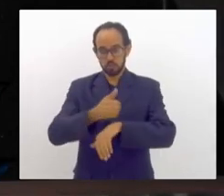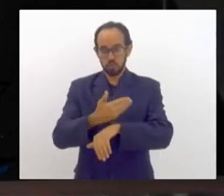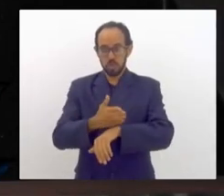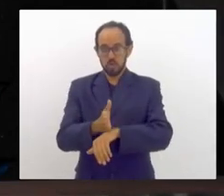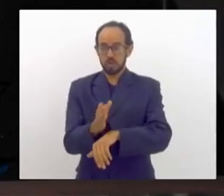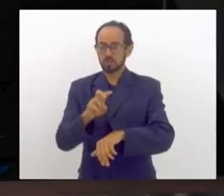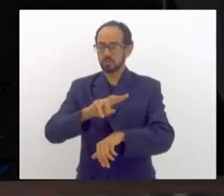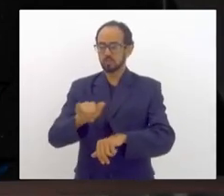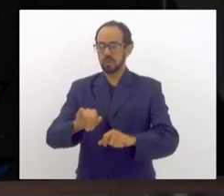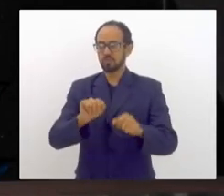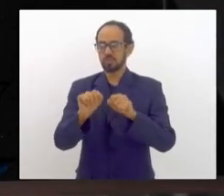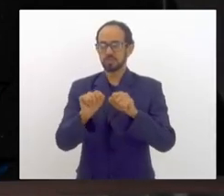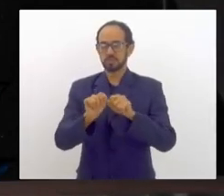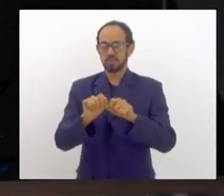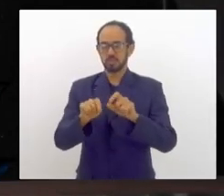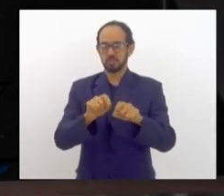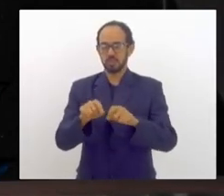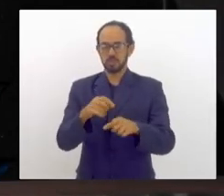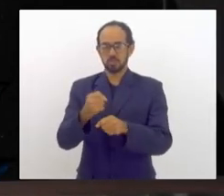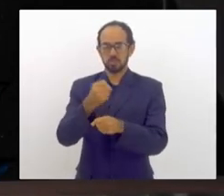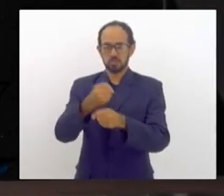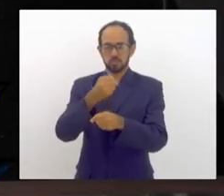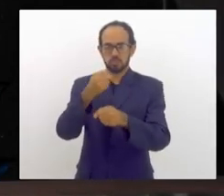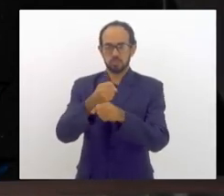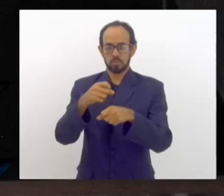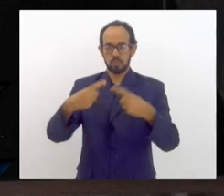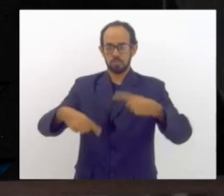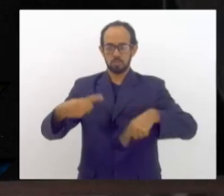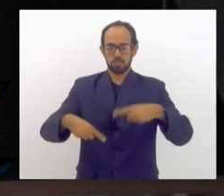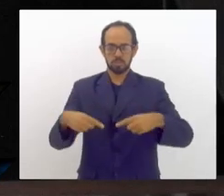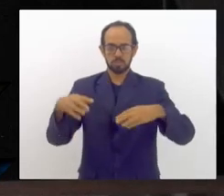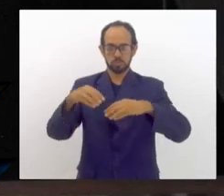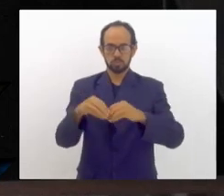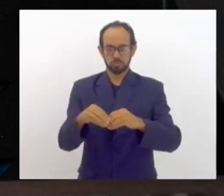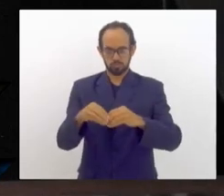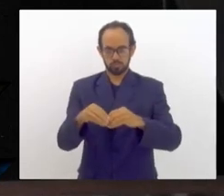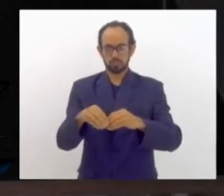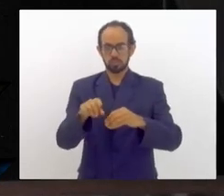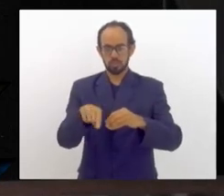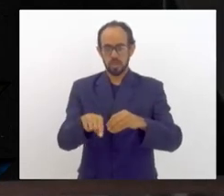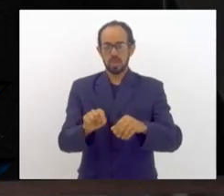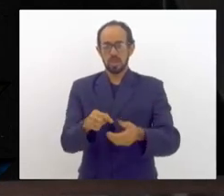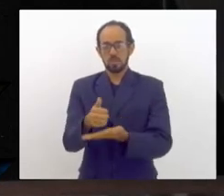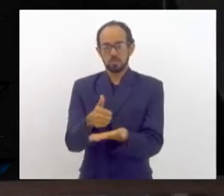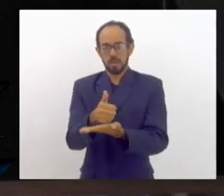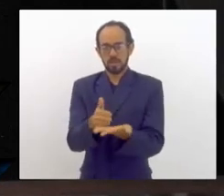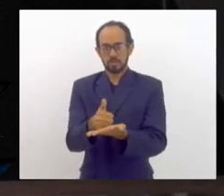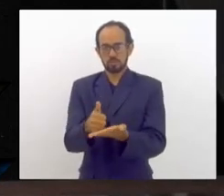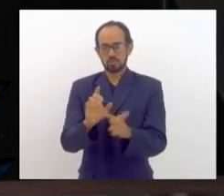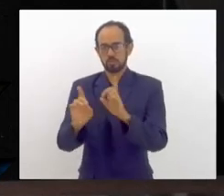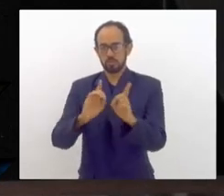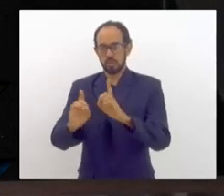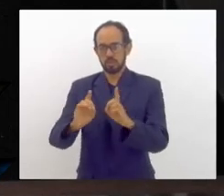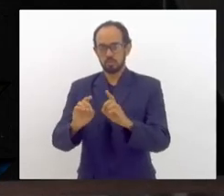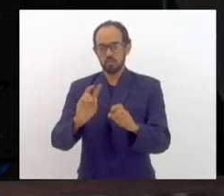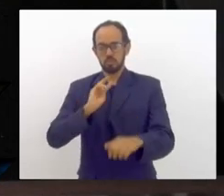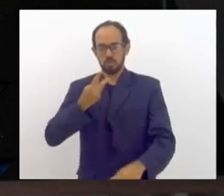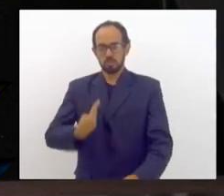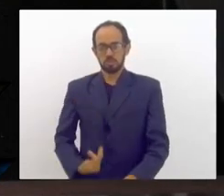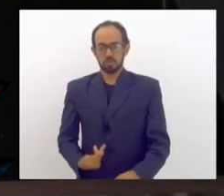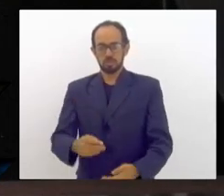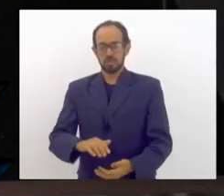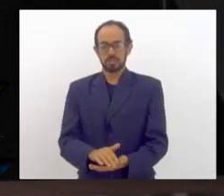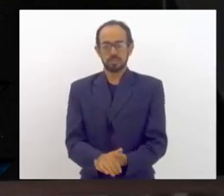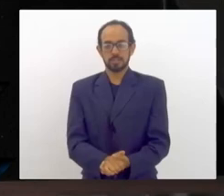tentar construir políticas de síntese. Ou seja, porque a síntese é a essência do diálogo humano. E se os seres humanos têm